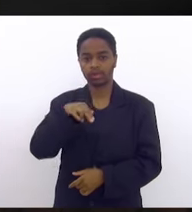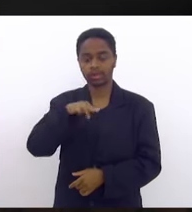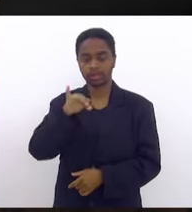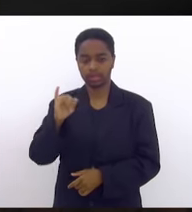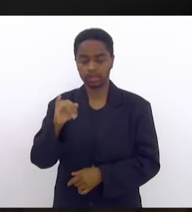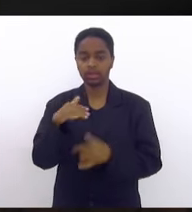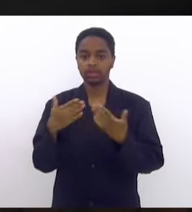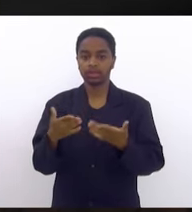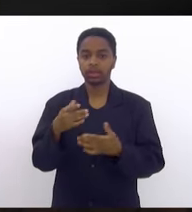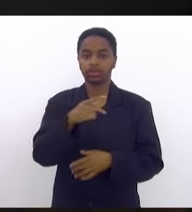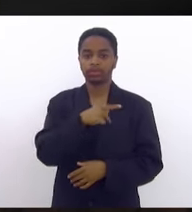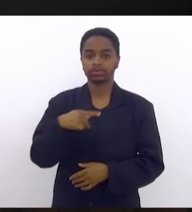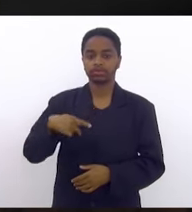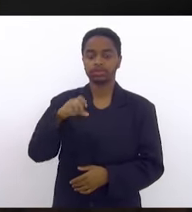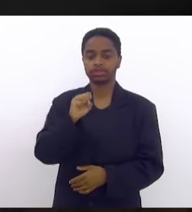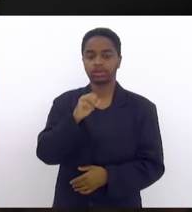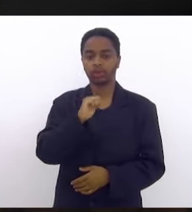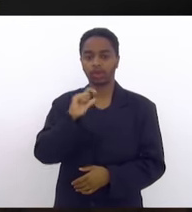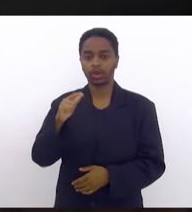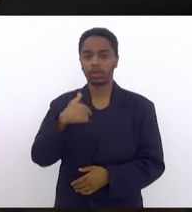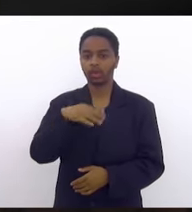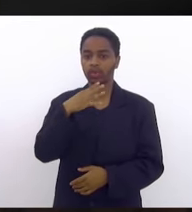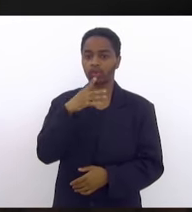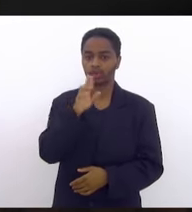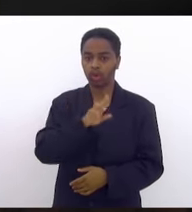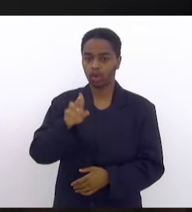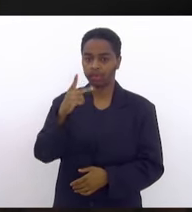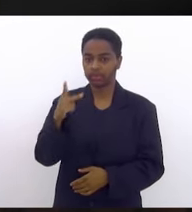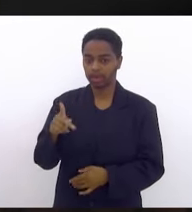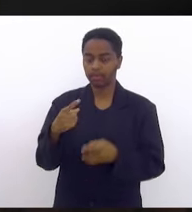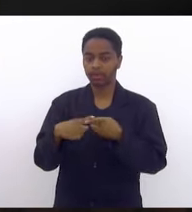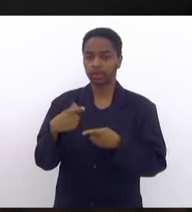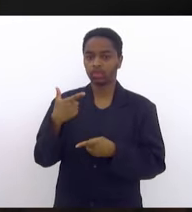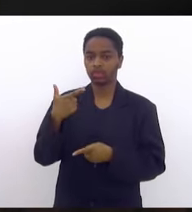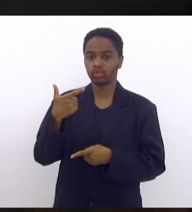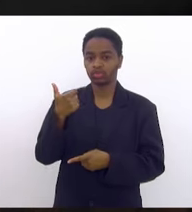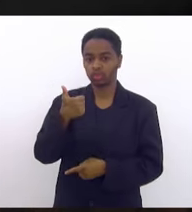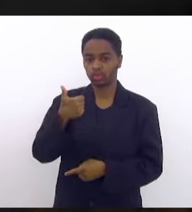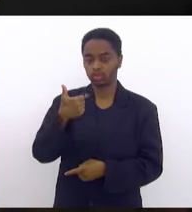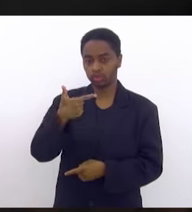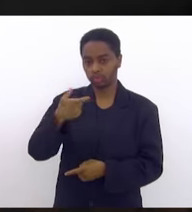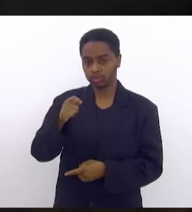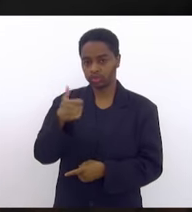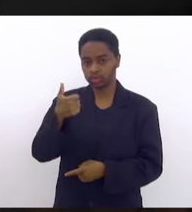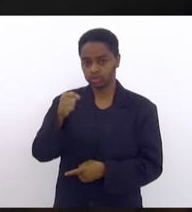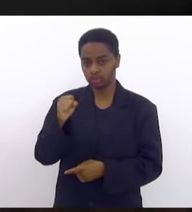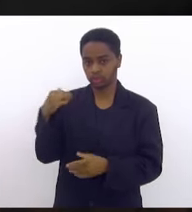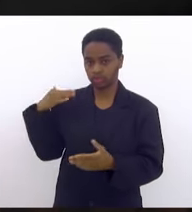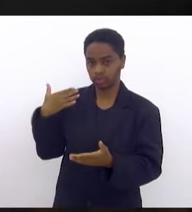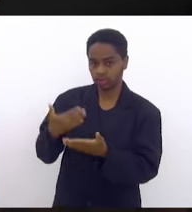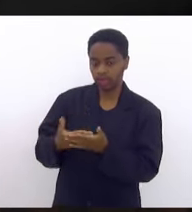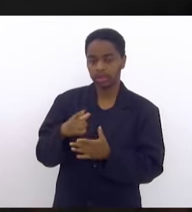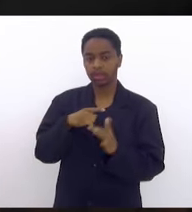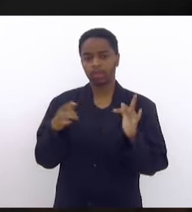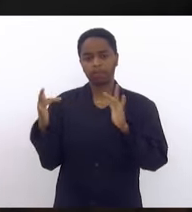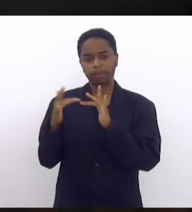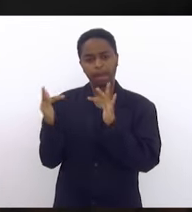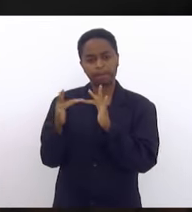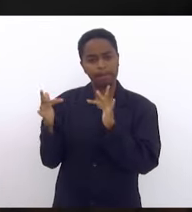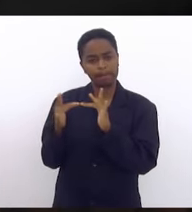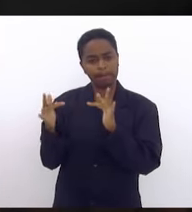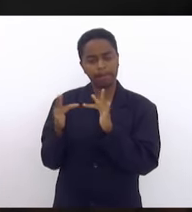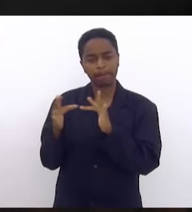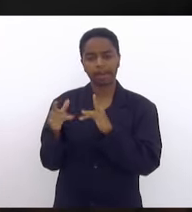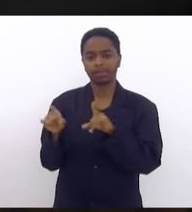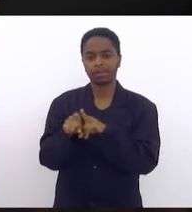conhecia muito de nome. De 2018 para cá, nós tivemos muito contato. O pastor Samuel foi incansável também